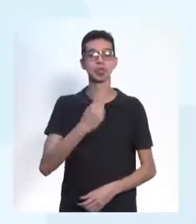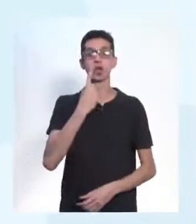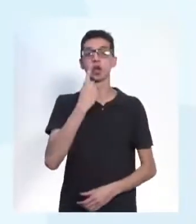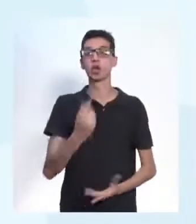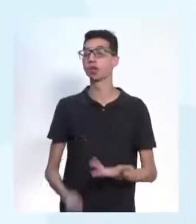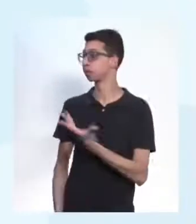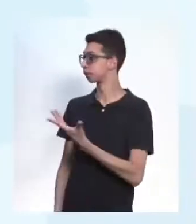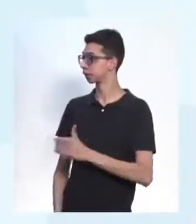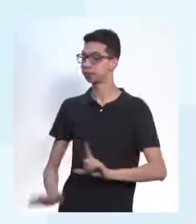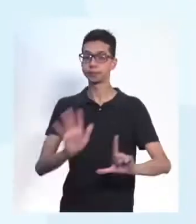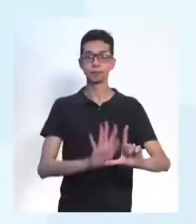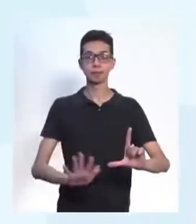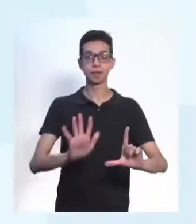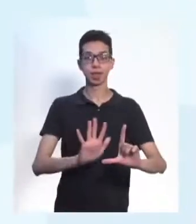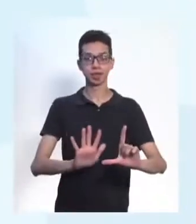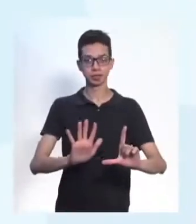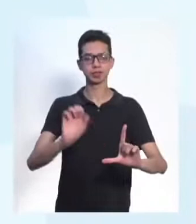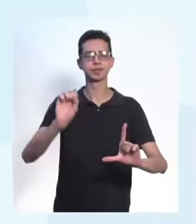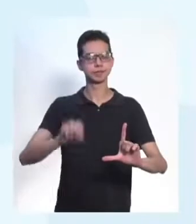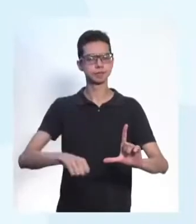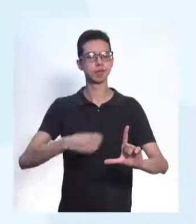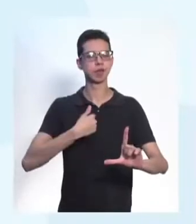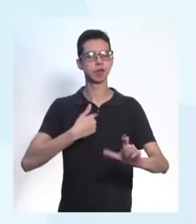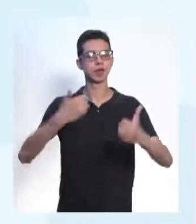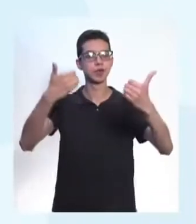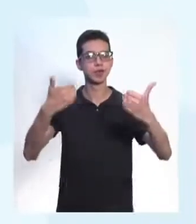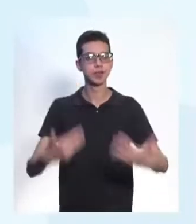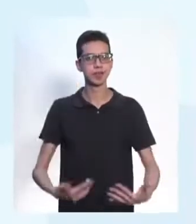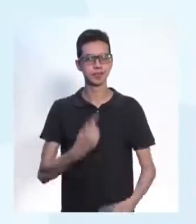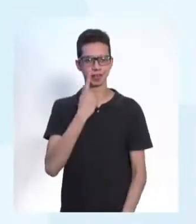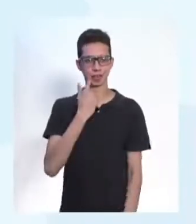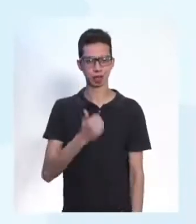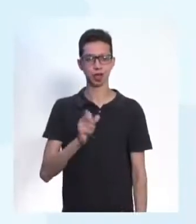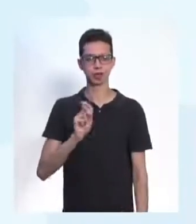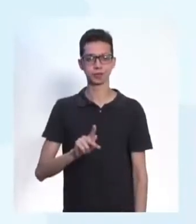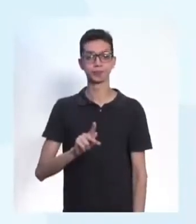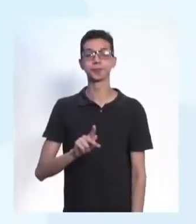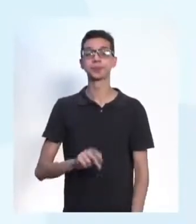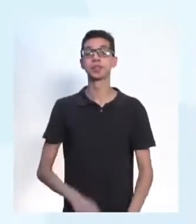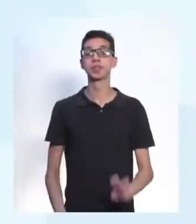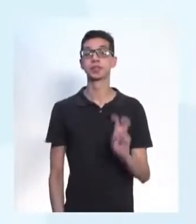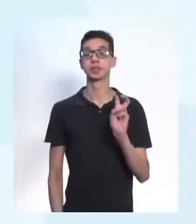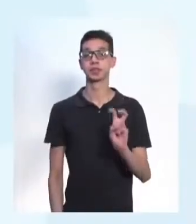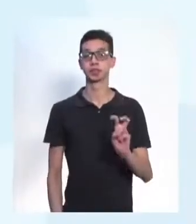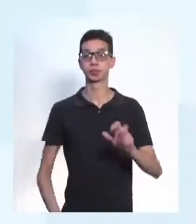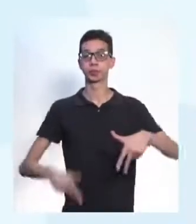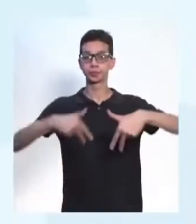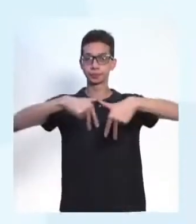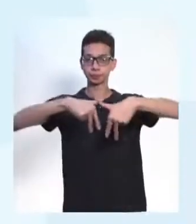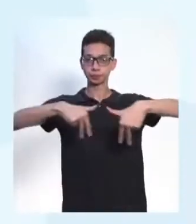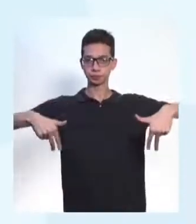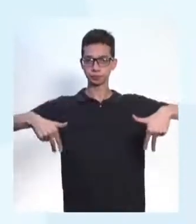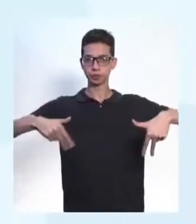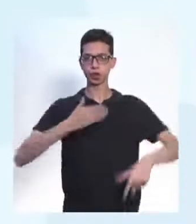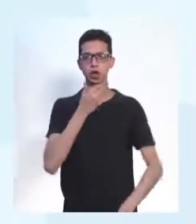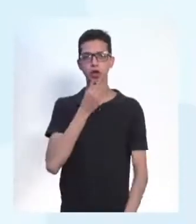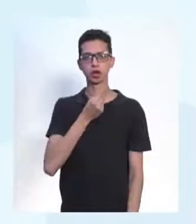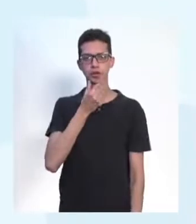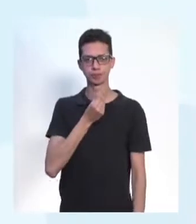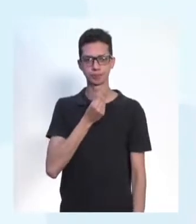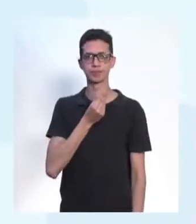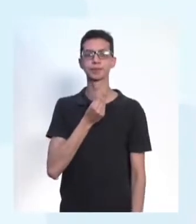galera... 5, eu vou fazer a descrição, tá bom? São 5 homens, são